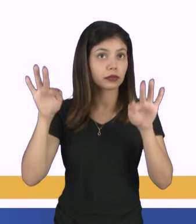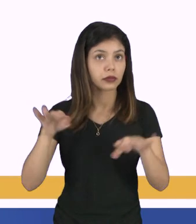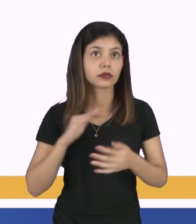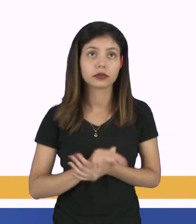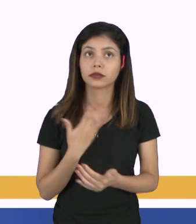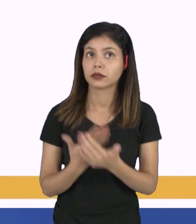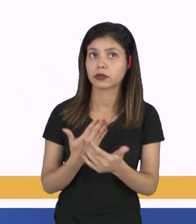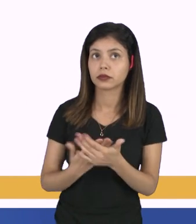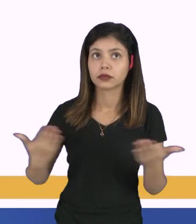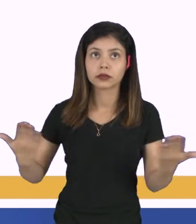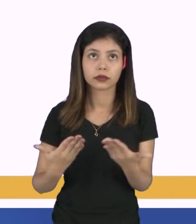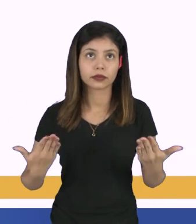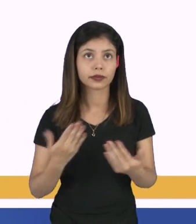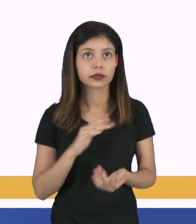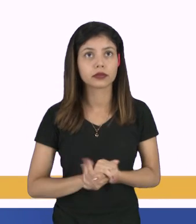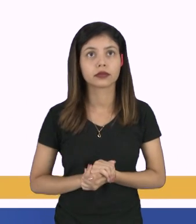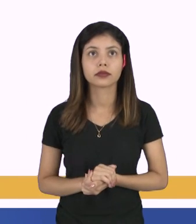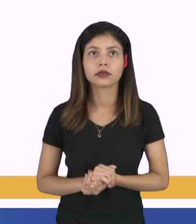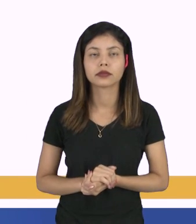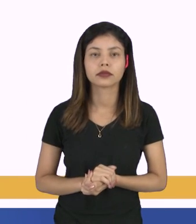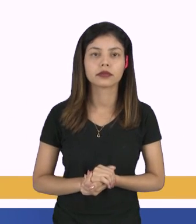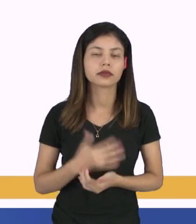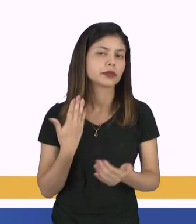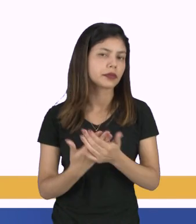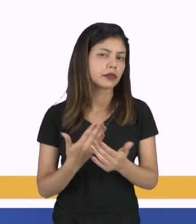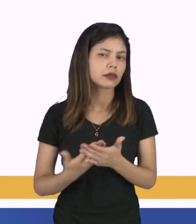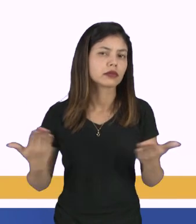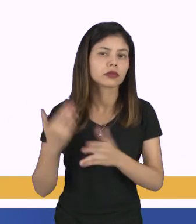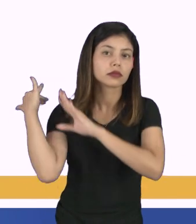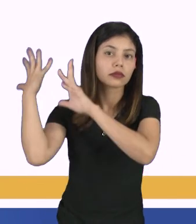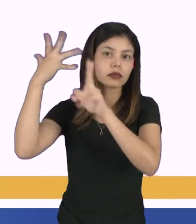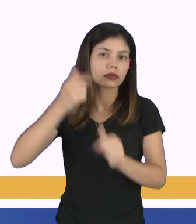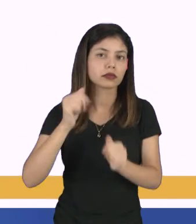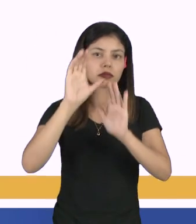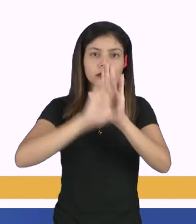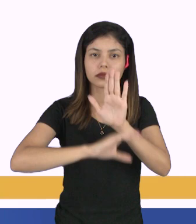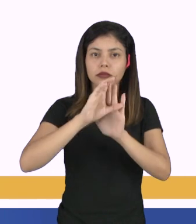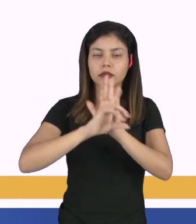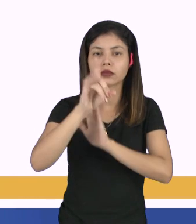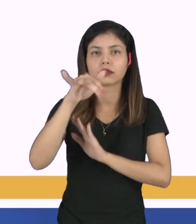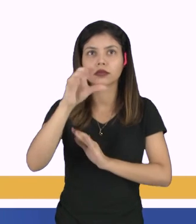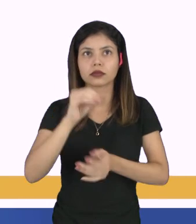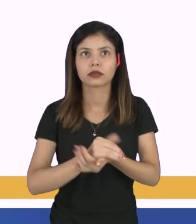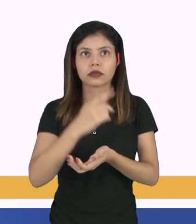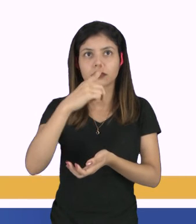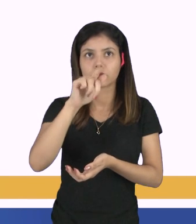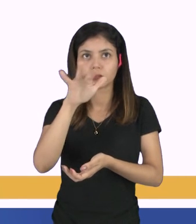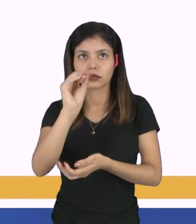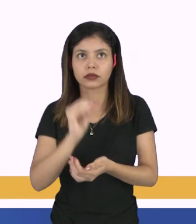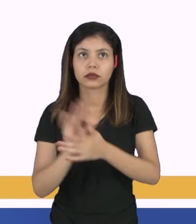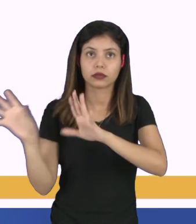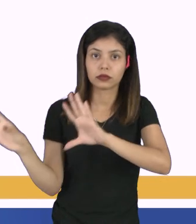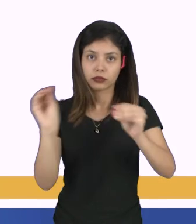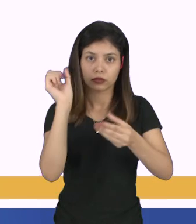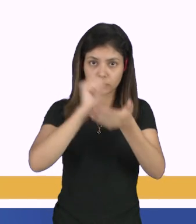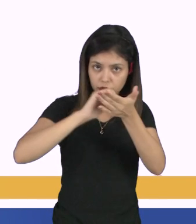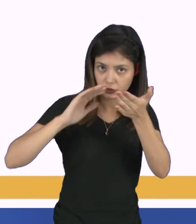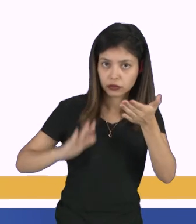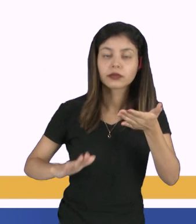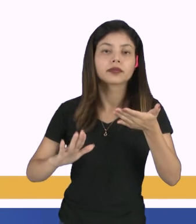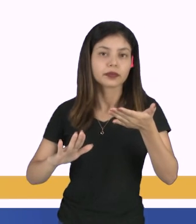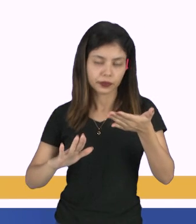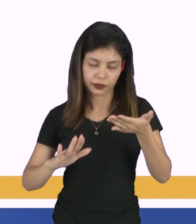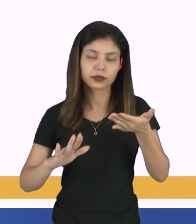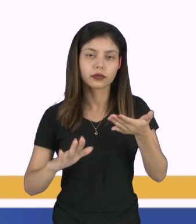Então, finalizando nossa aula de hoje, na aula de hoje nós retomamos o conteúdo de diagonais de um polígono através da resolução